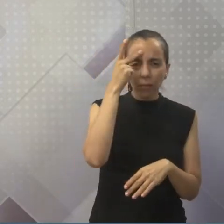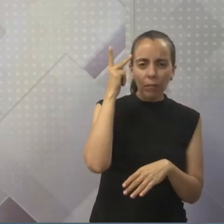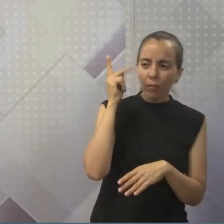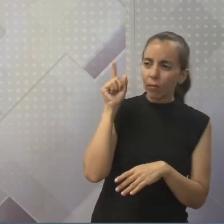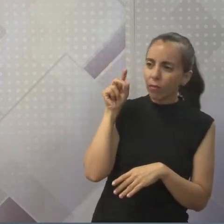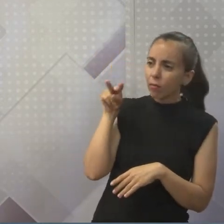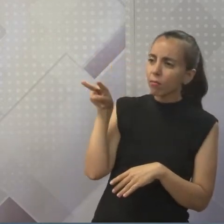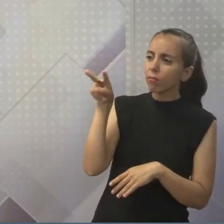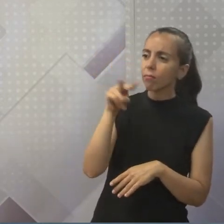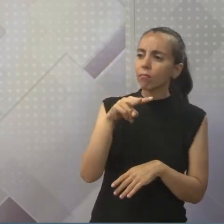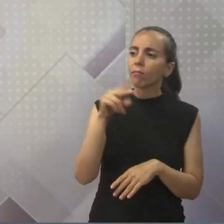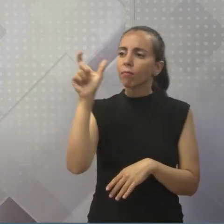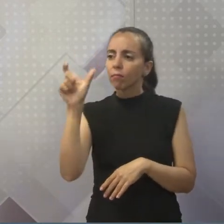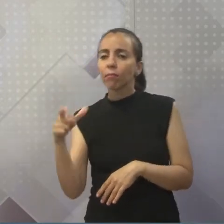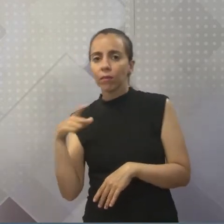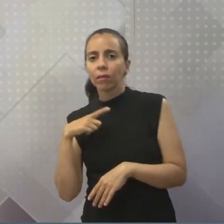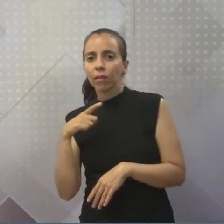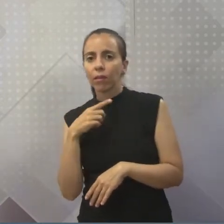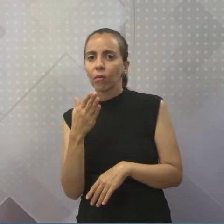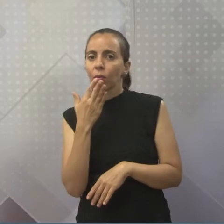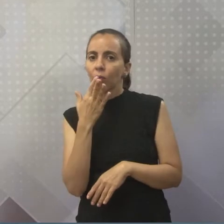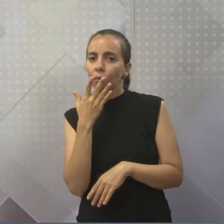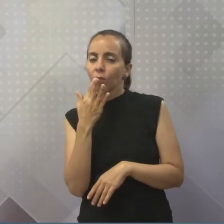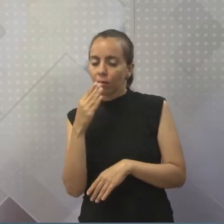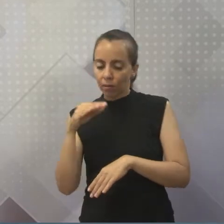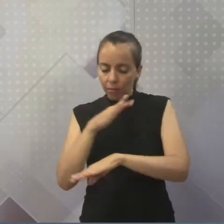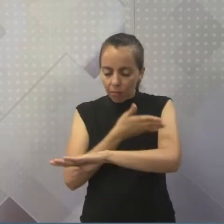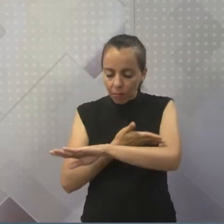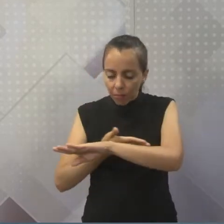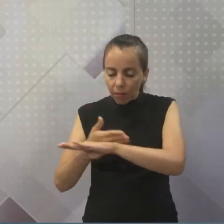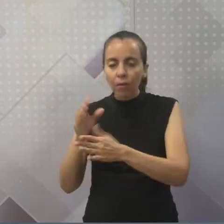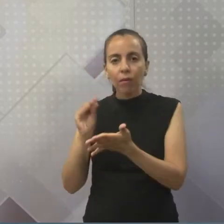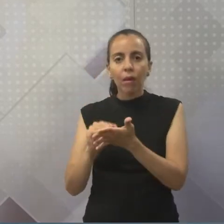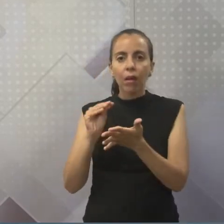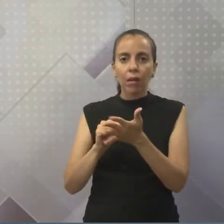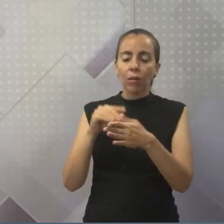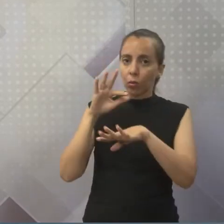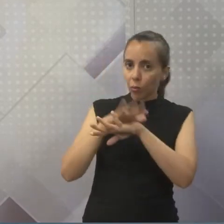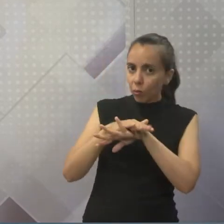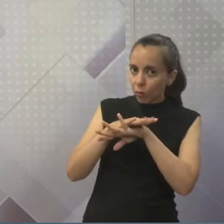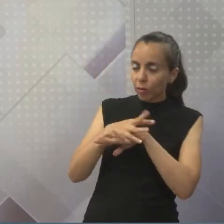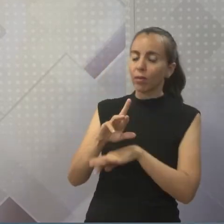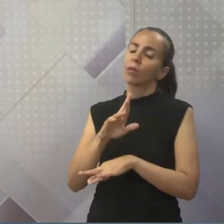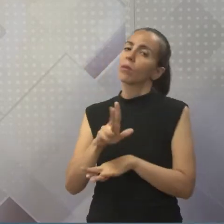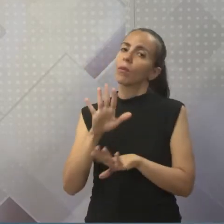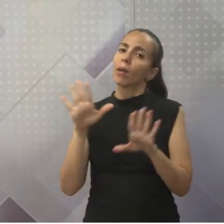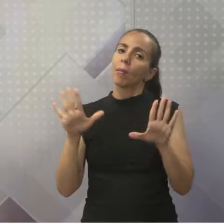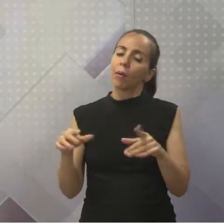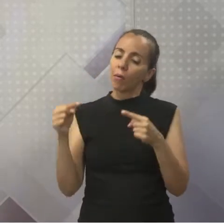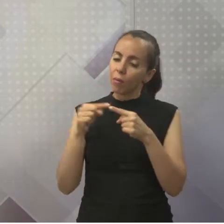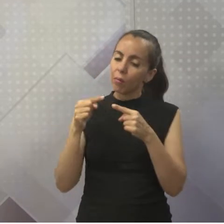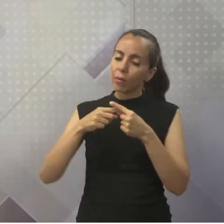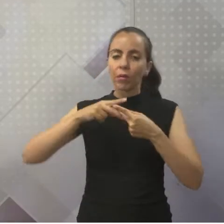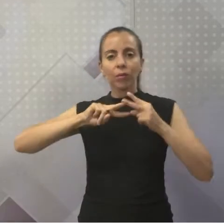não quero classificar especificamente como uma doença, mas uma condição genética, tá?